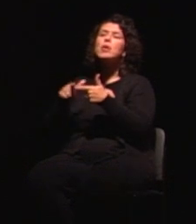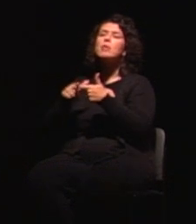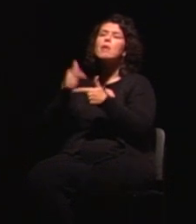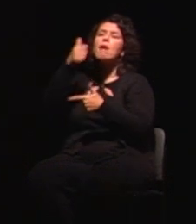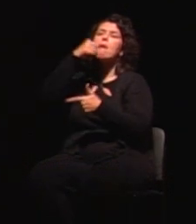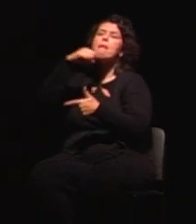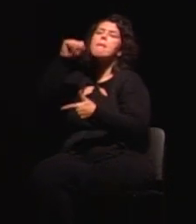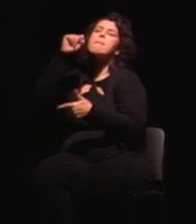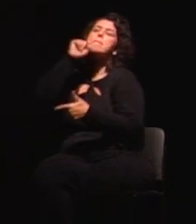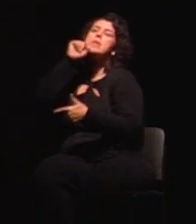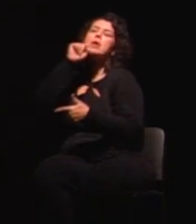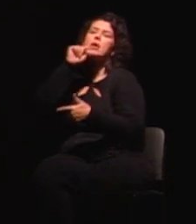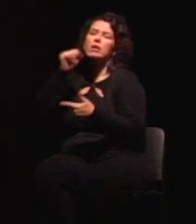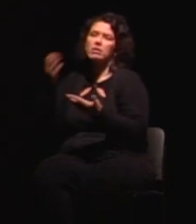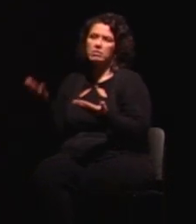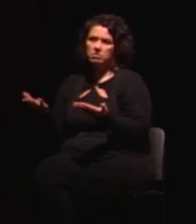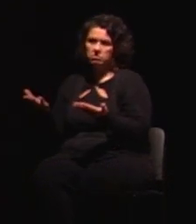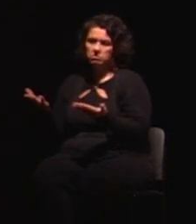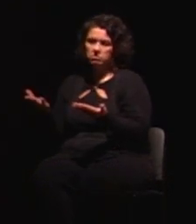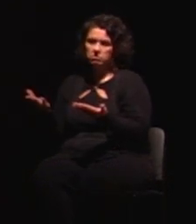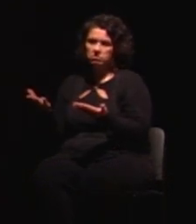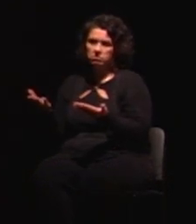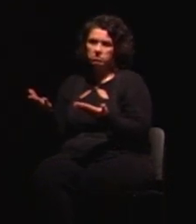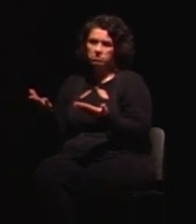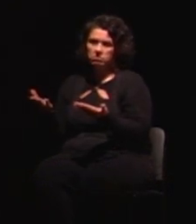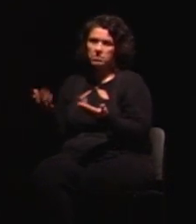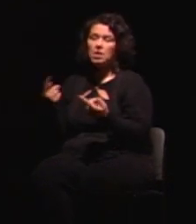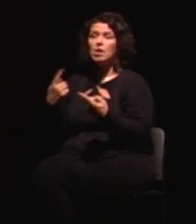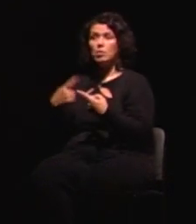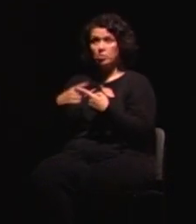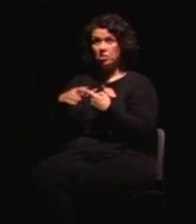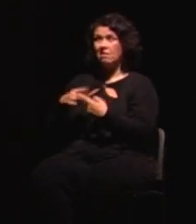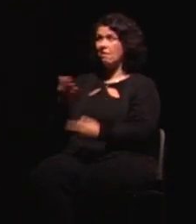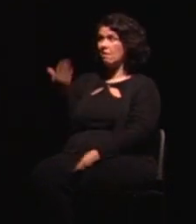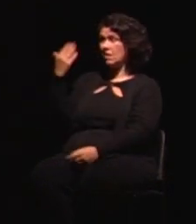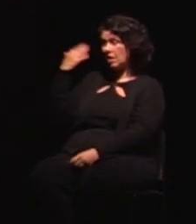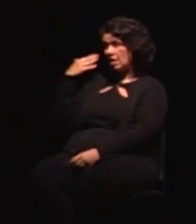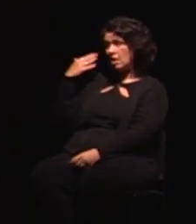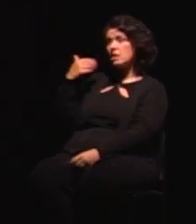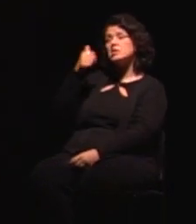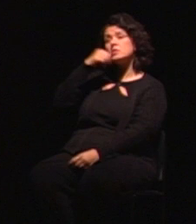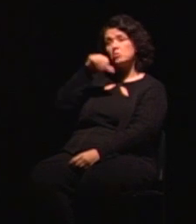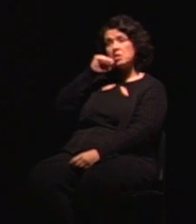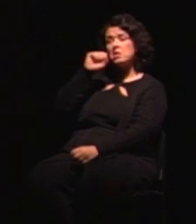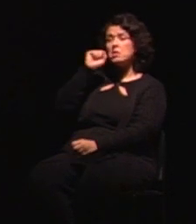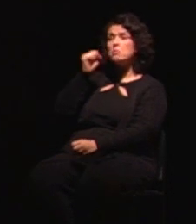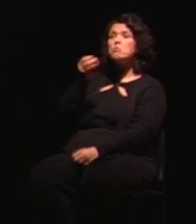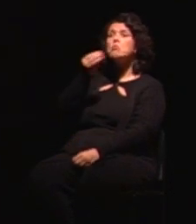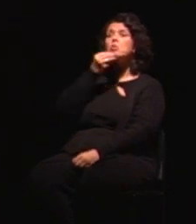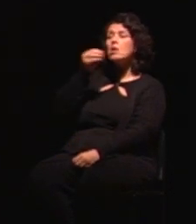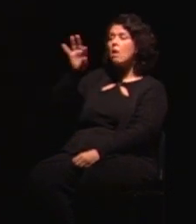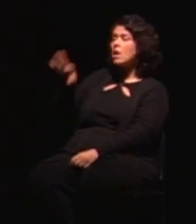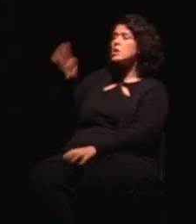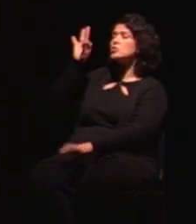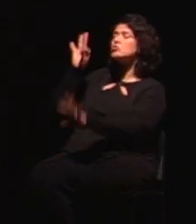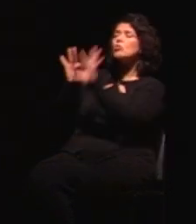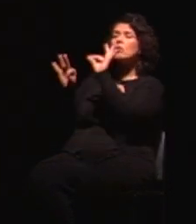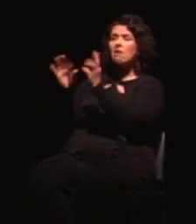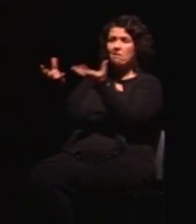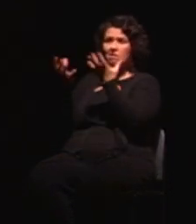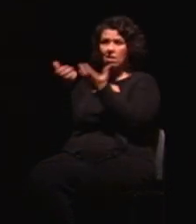materna, questão de ter filhos, né? As mulheres puderam optar por ter ou não, coisa que a gente não consegue